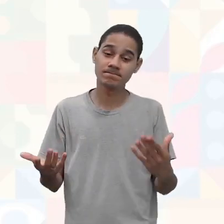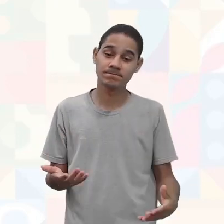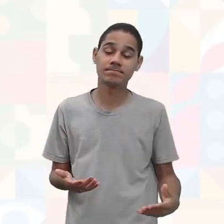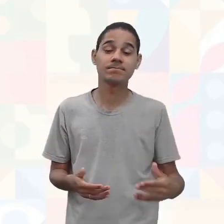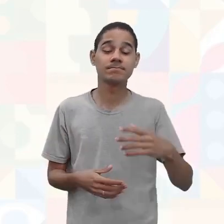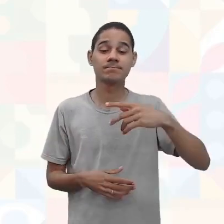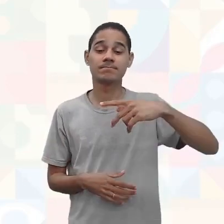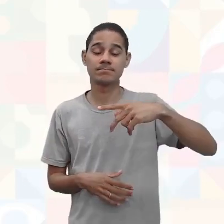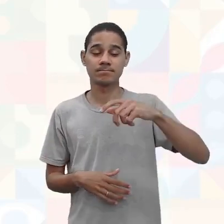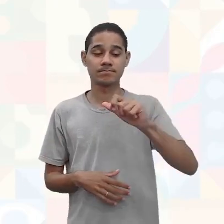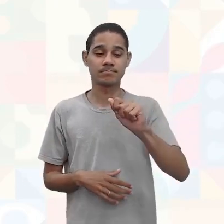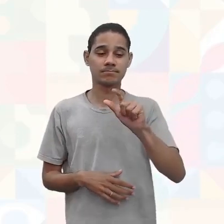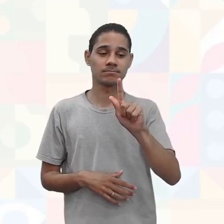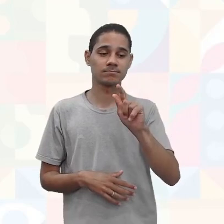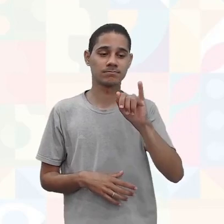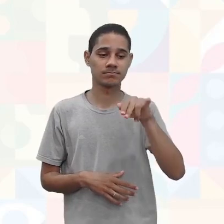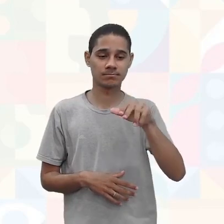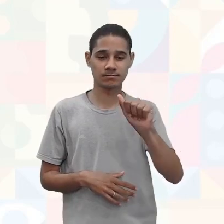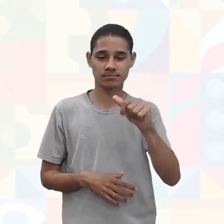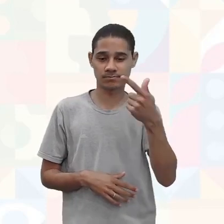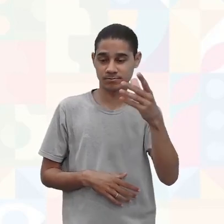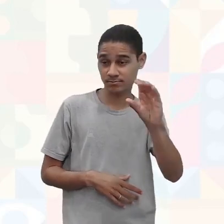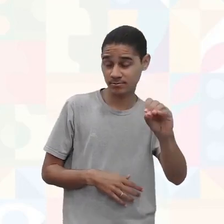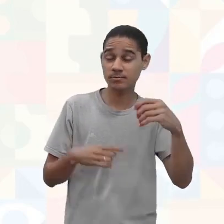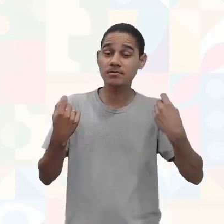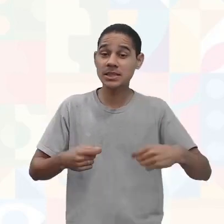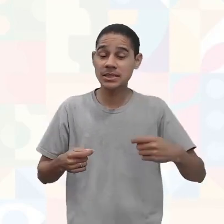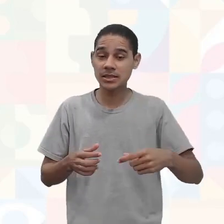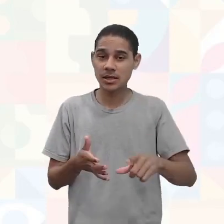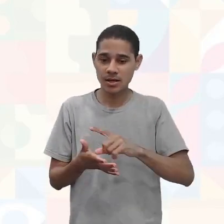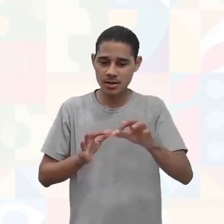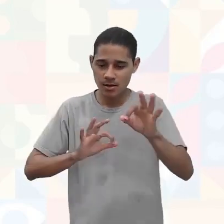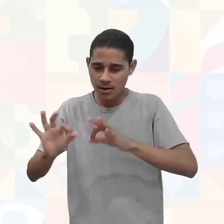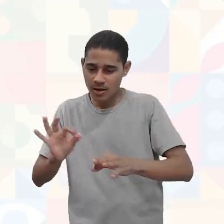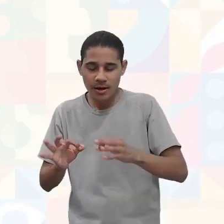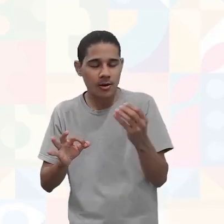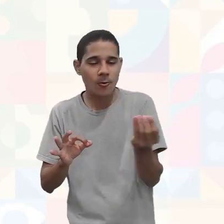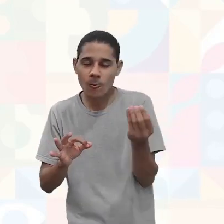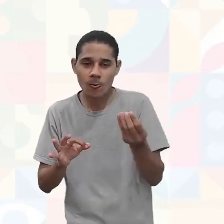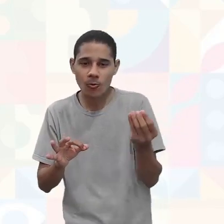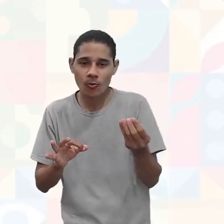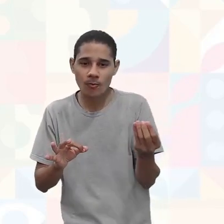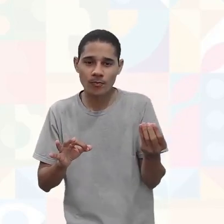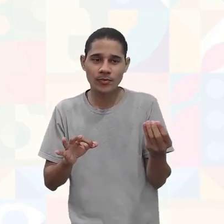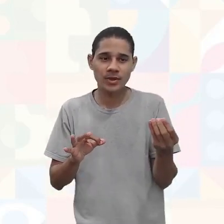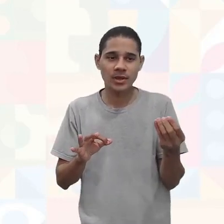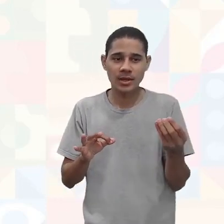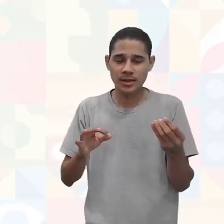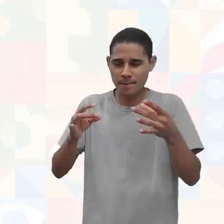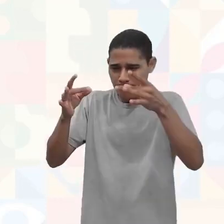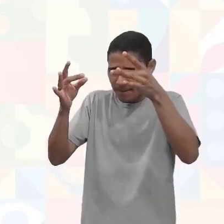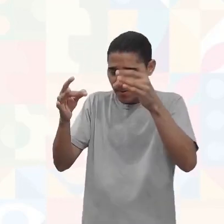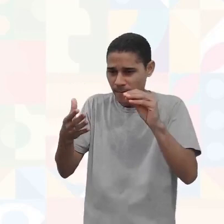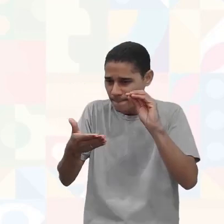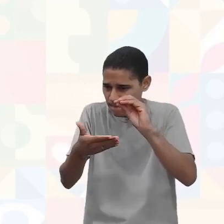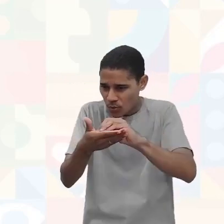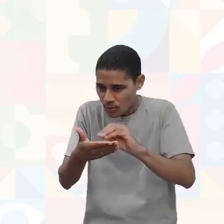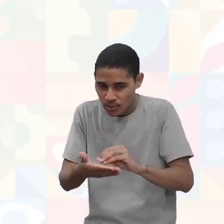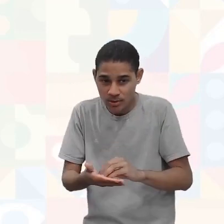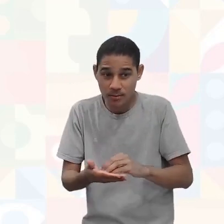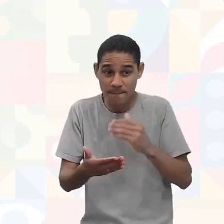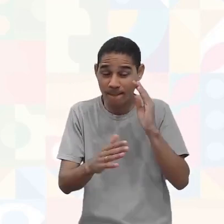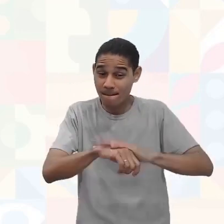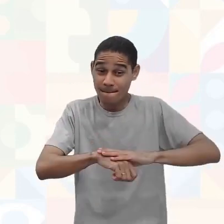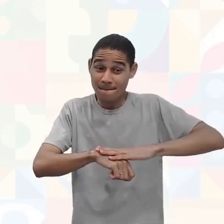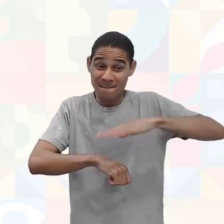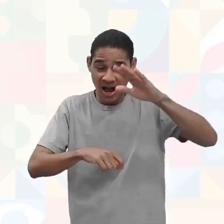paginação, ela tem que ser feita aí de uma forma onde a gente vai poder estar mantendo o maior número de peças inteiras dentro